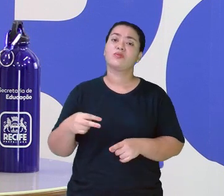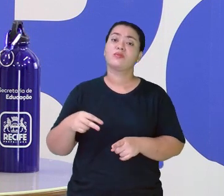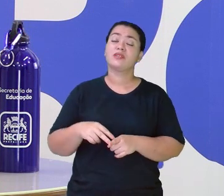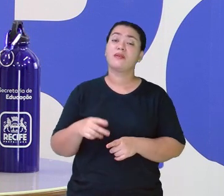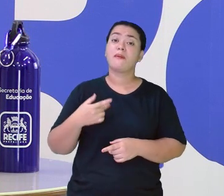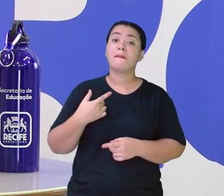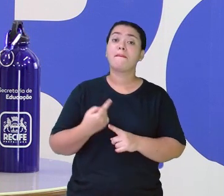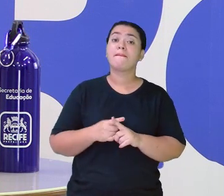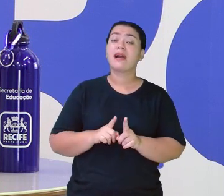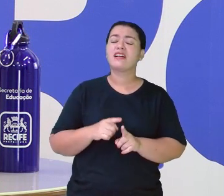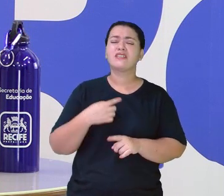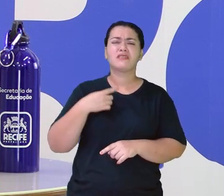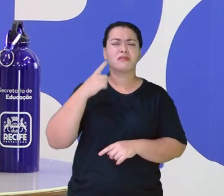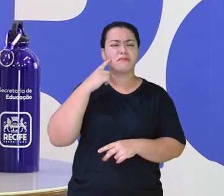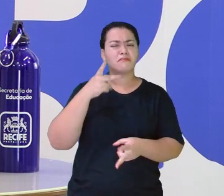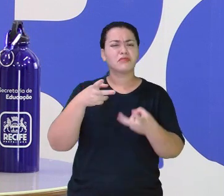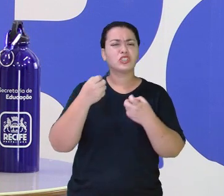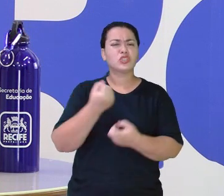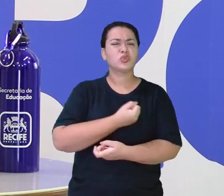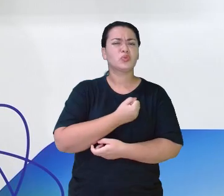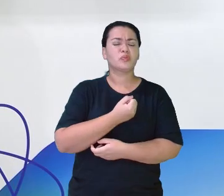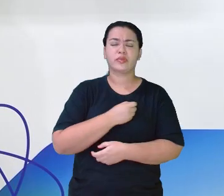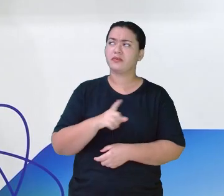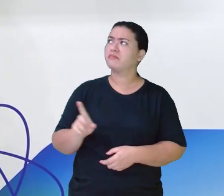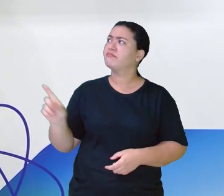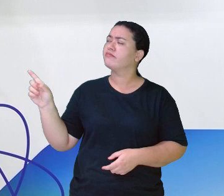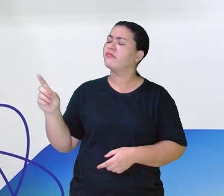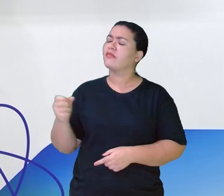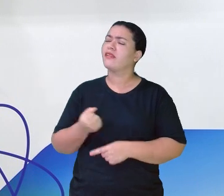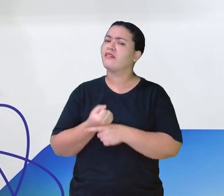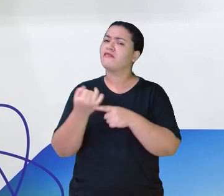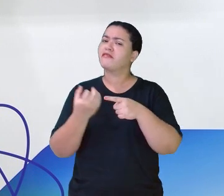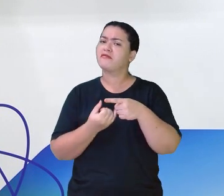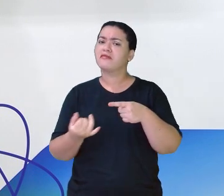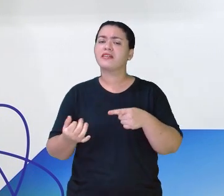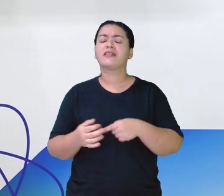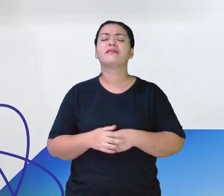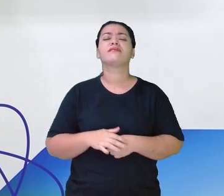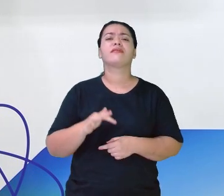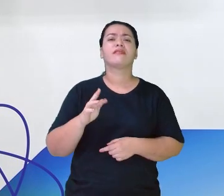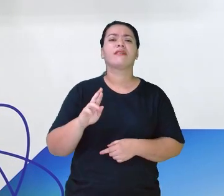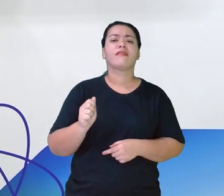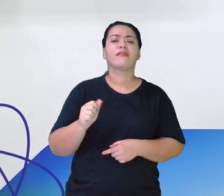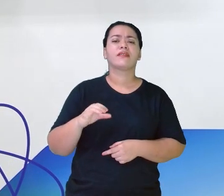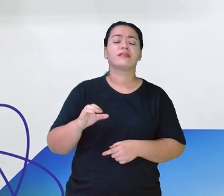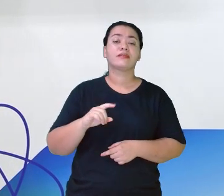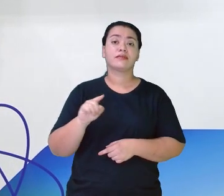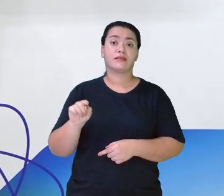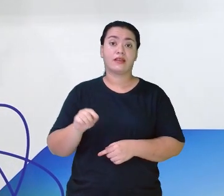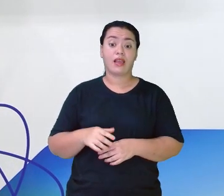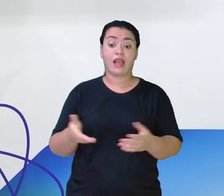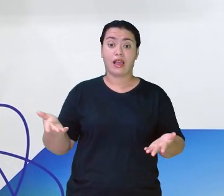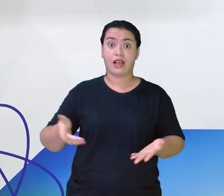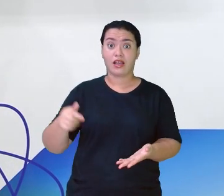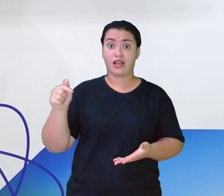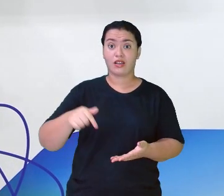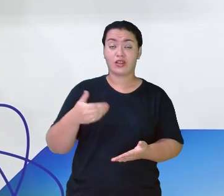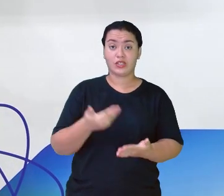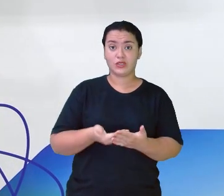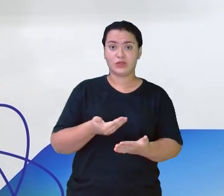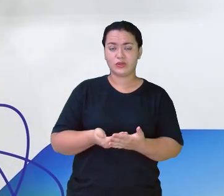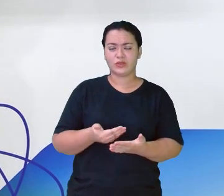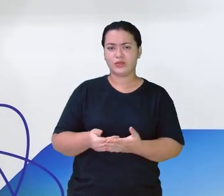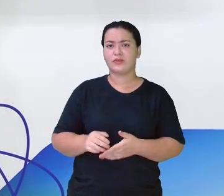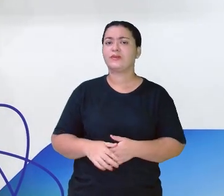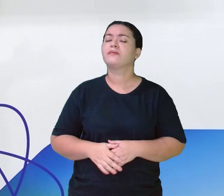aí nesse formato, não. Ótimo, então se não viu, Ana? Nós vamos estudá-los hoje. Por isso